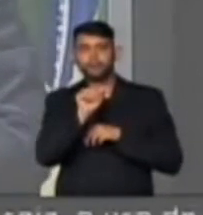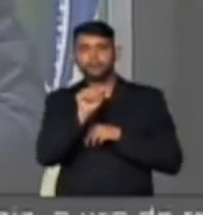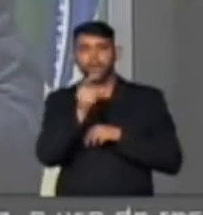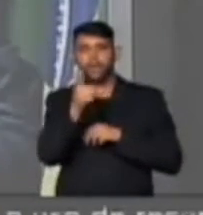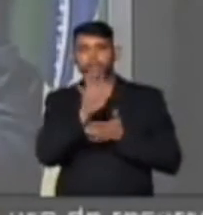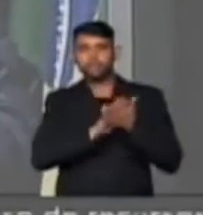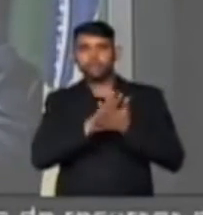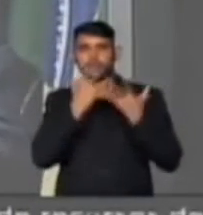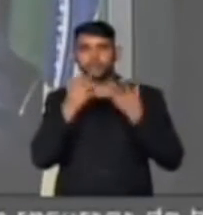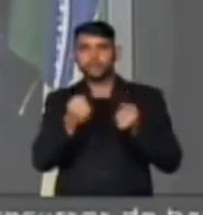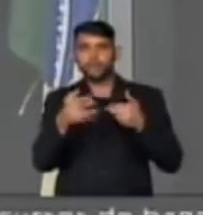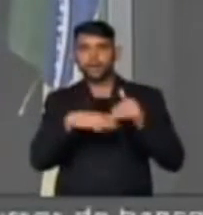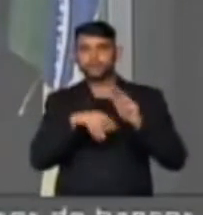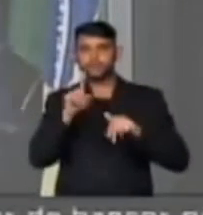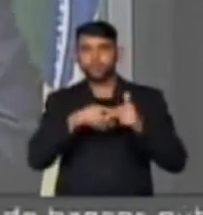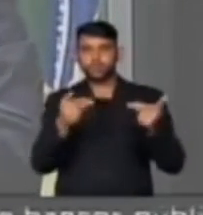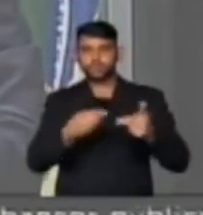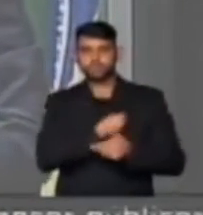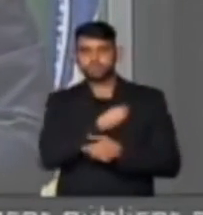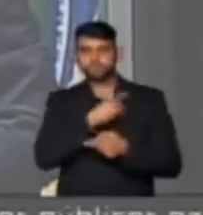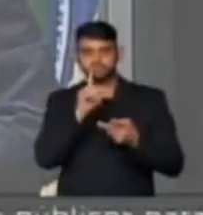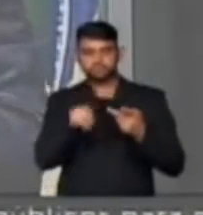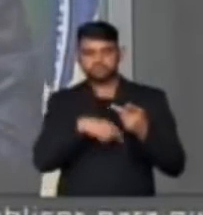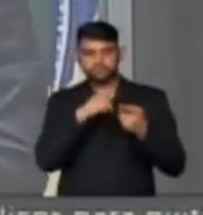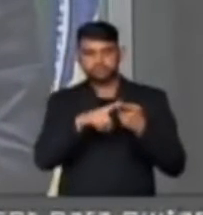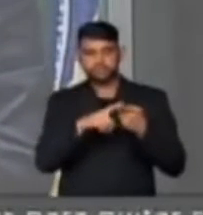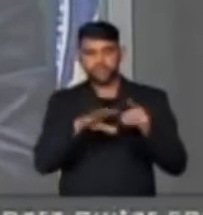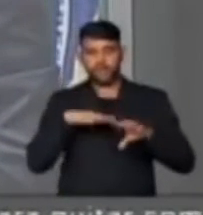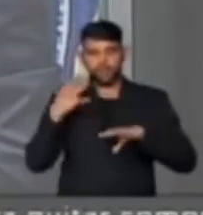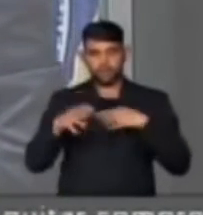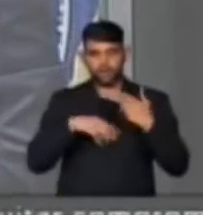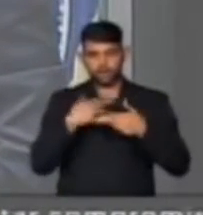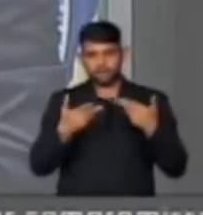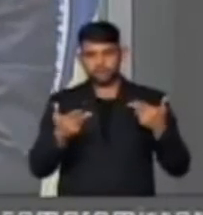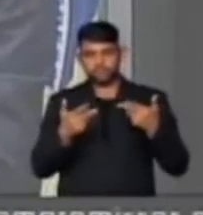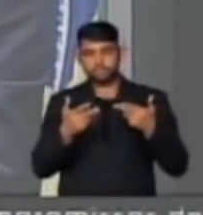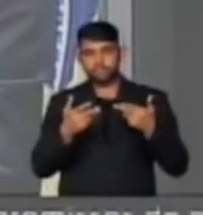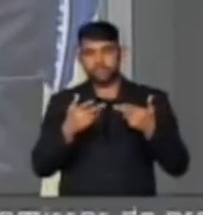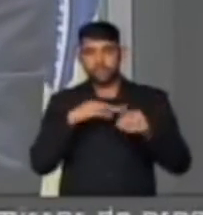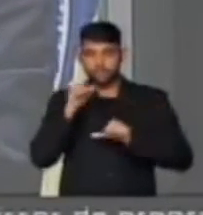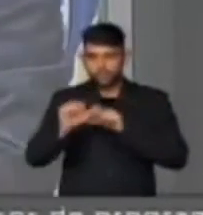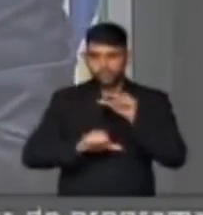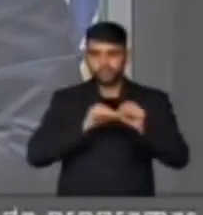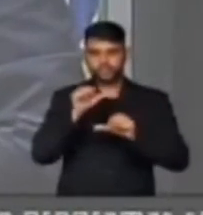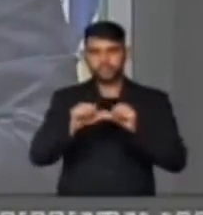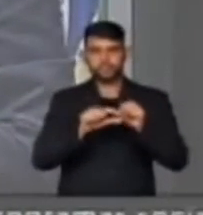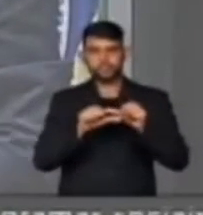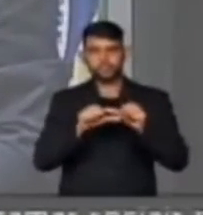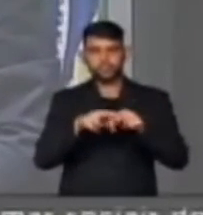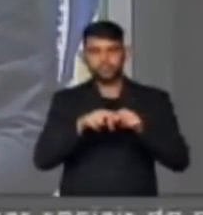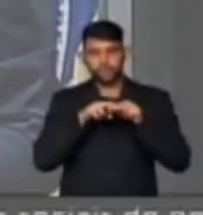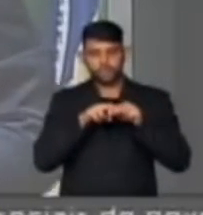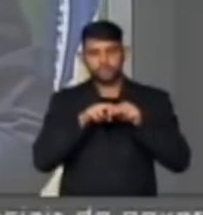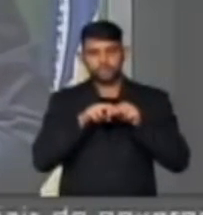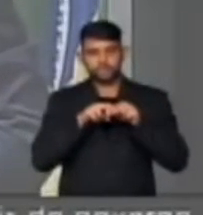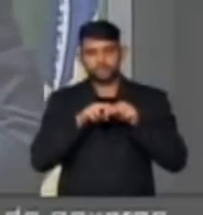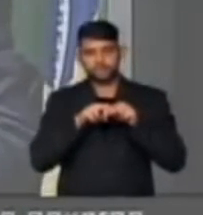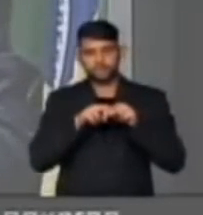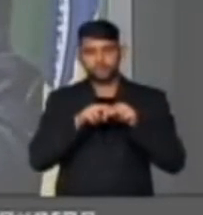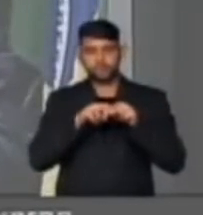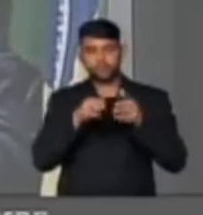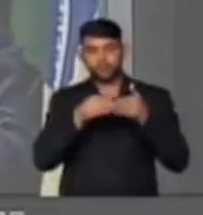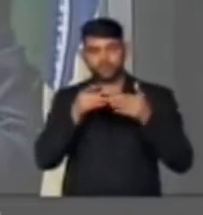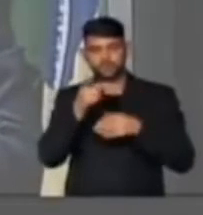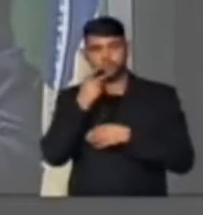a não aceitar as coisas como estão e a coragem a mudá-las. Portanto, com